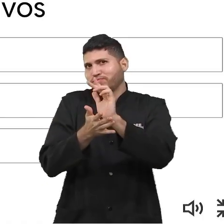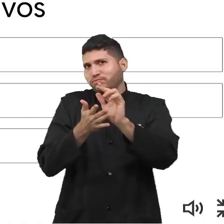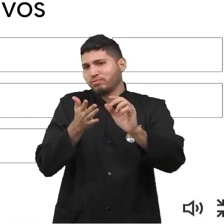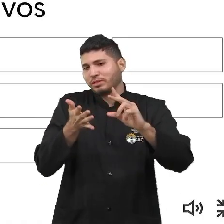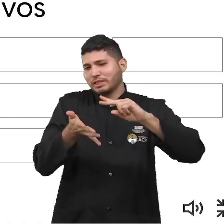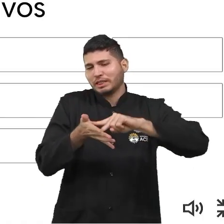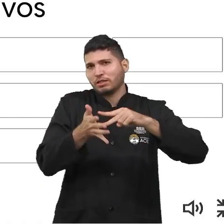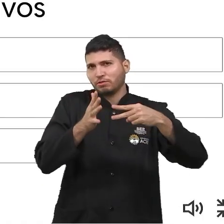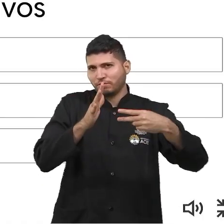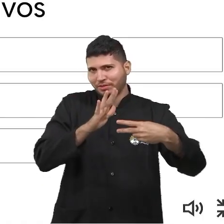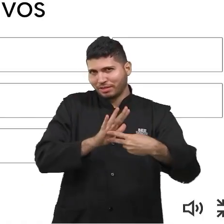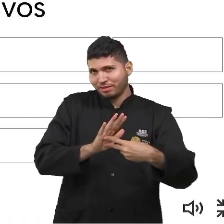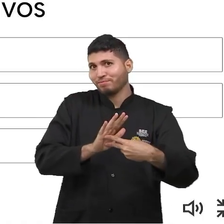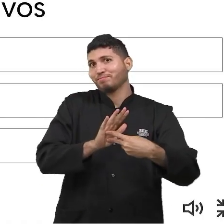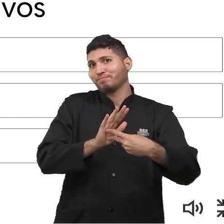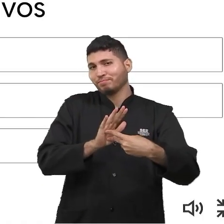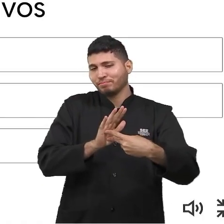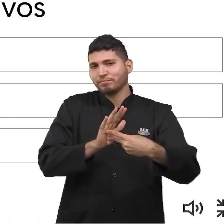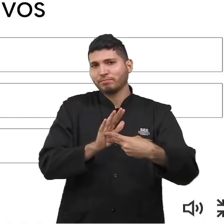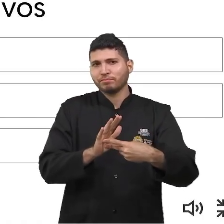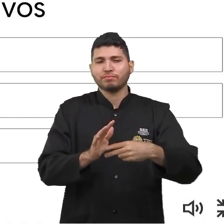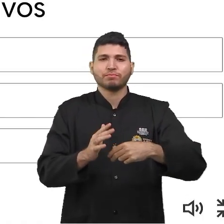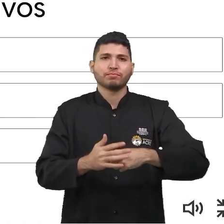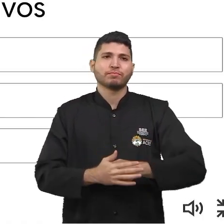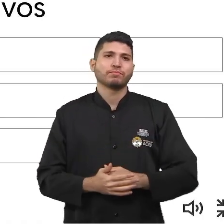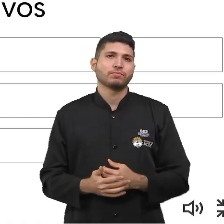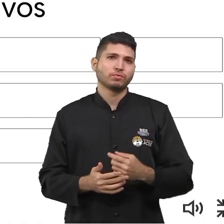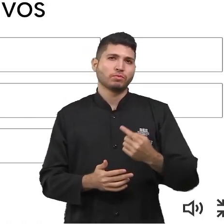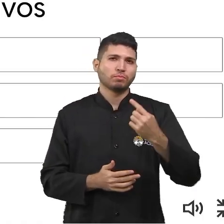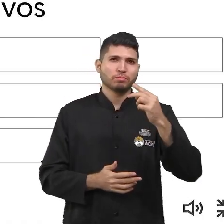e tem essa questão. Mas analisando aqui separado, por exemplo,